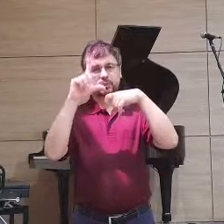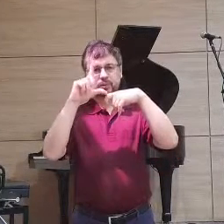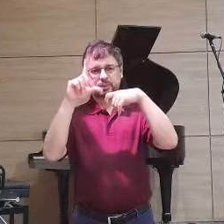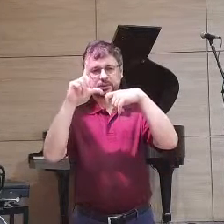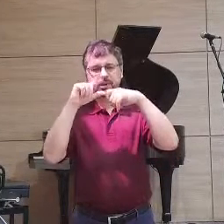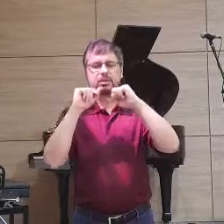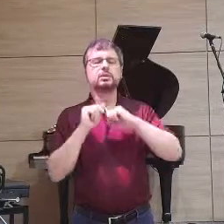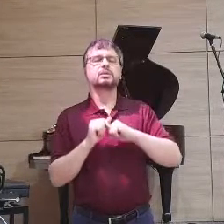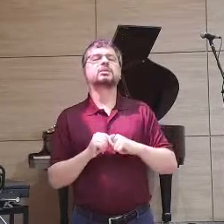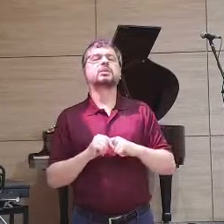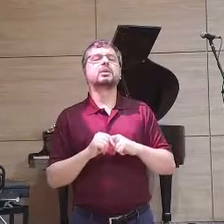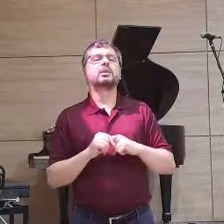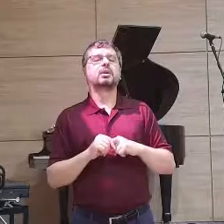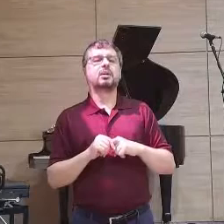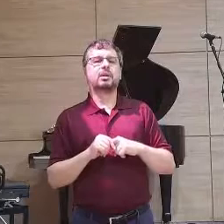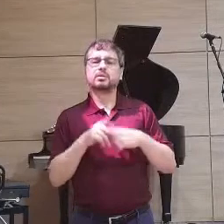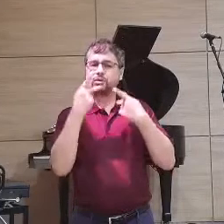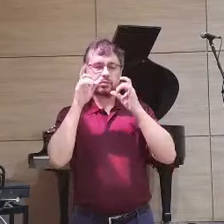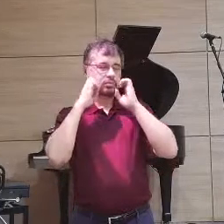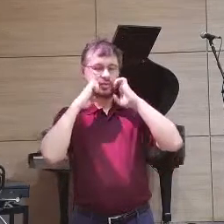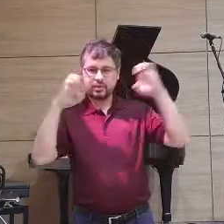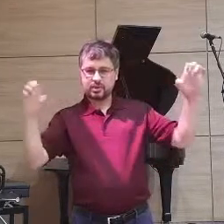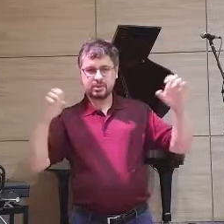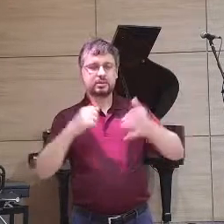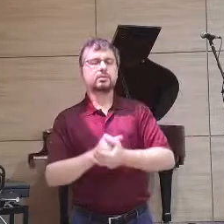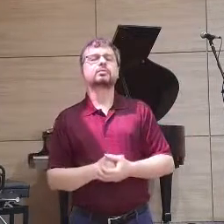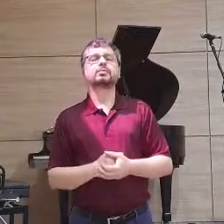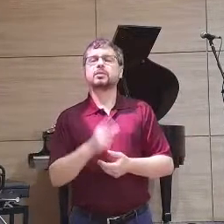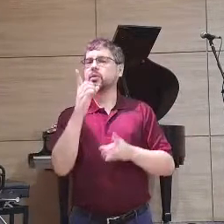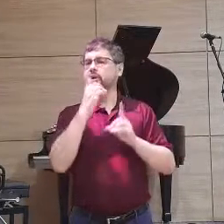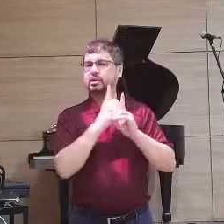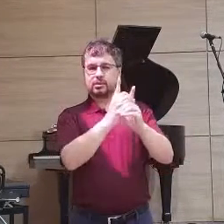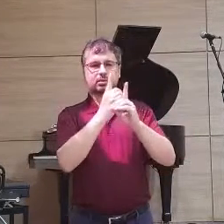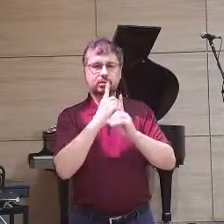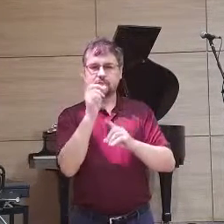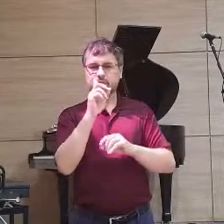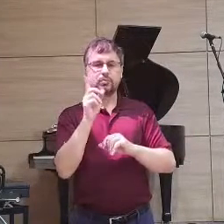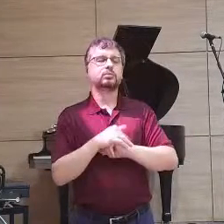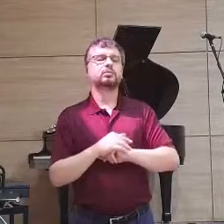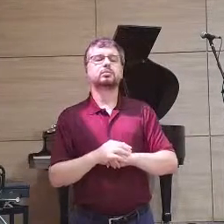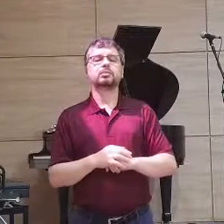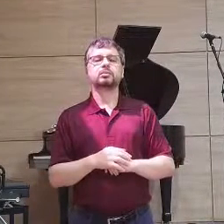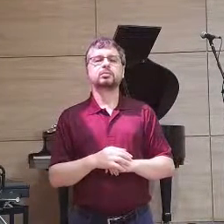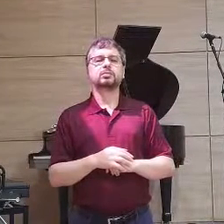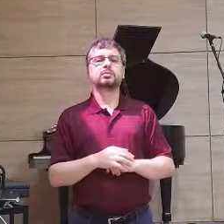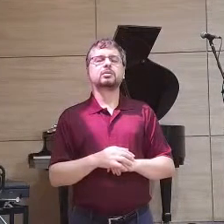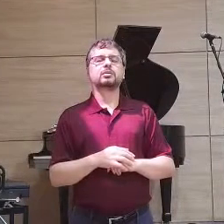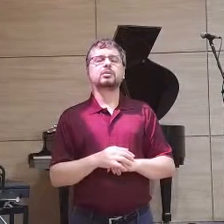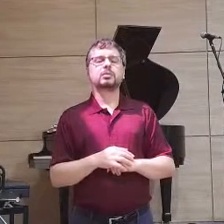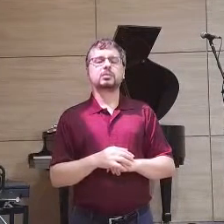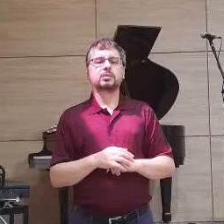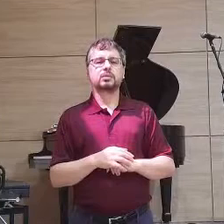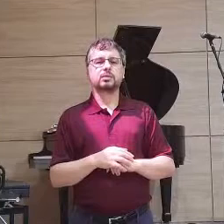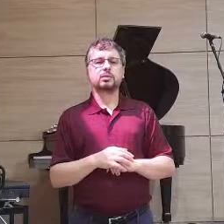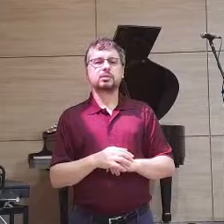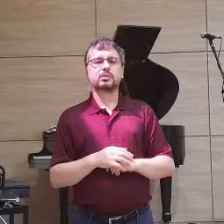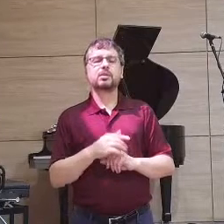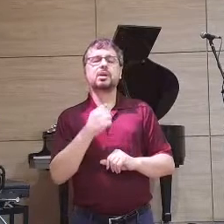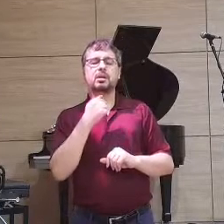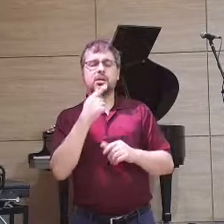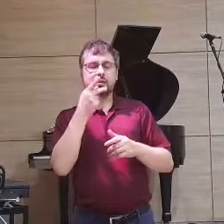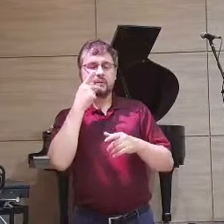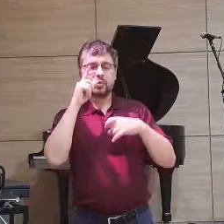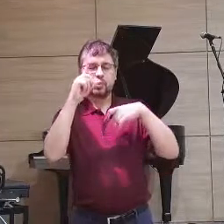Lucas lá que não era Apóstolo era apenas o evangelista ele ele diz o seguinte lembra conexão com o Evangelho de Lucas ele disse escrevi